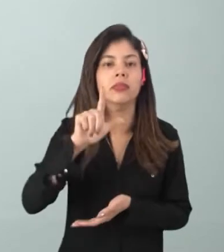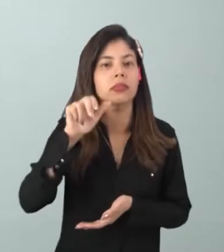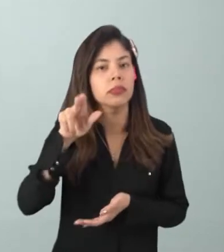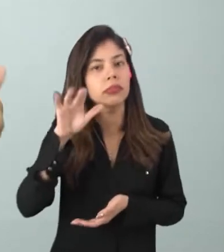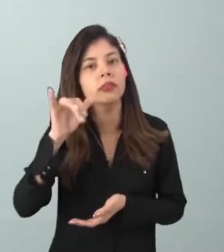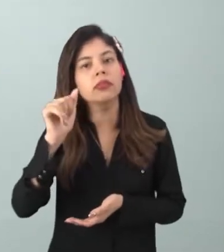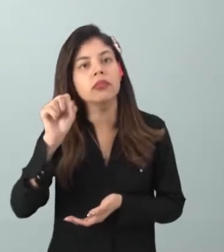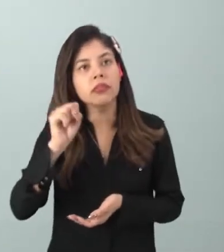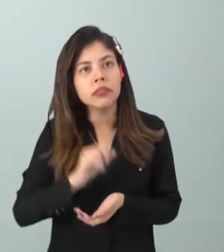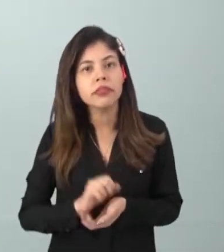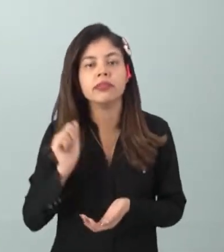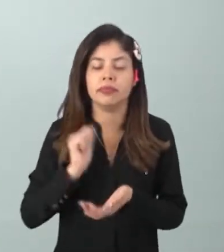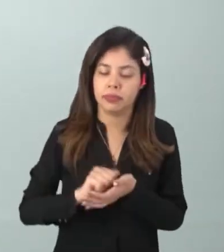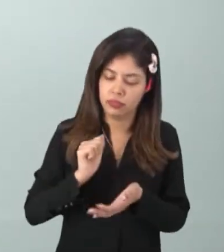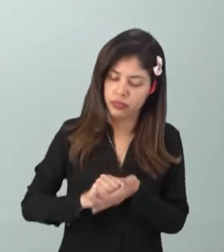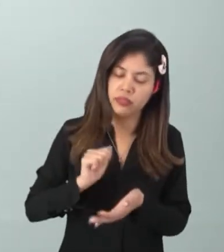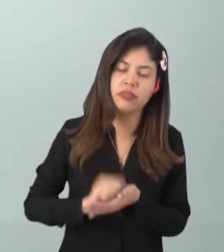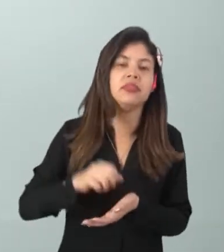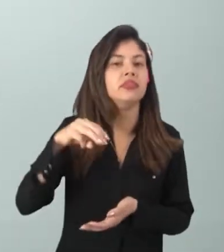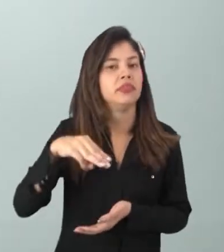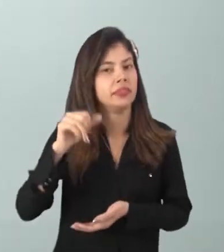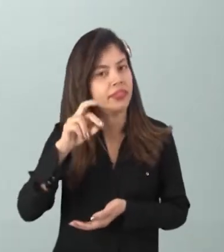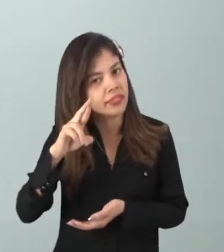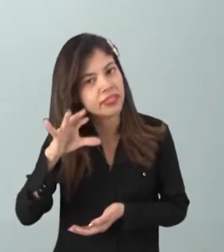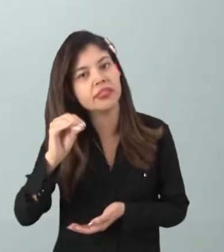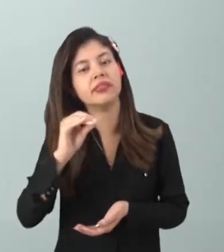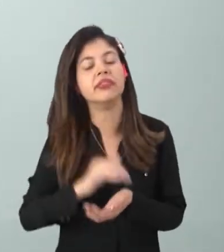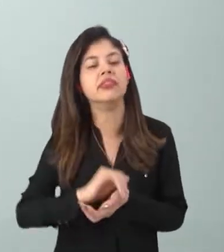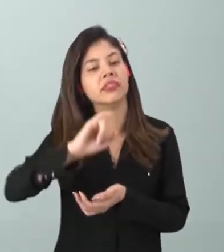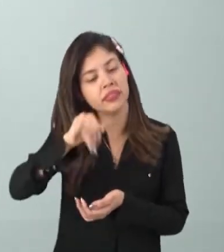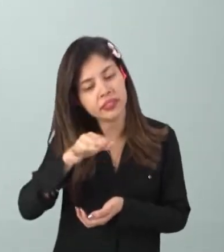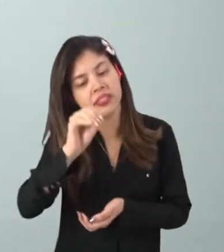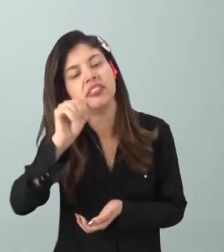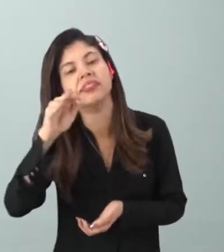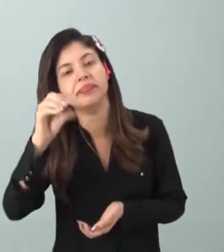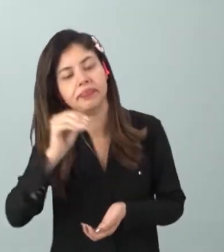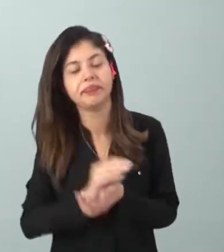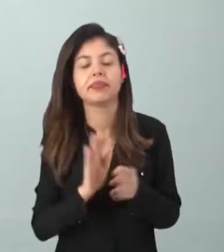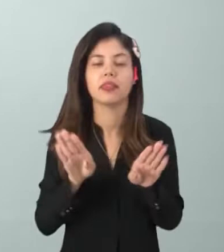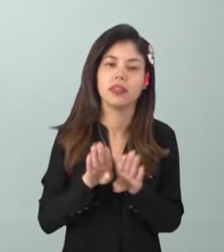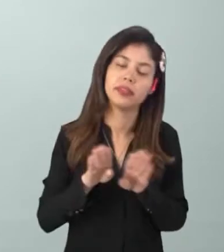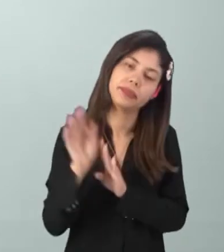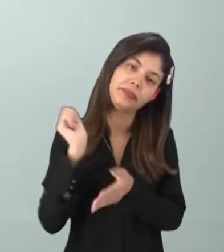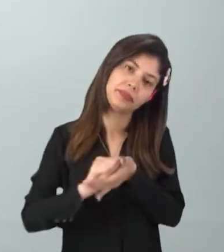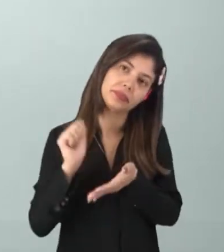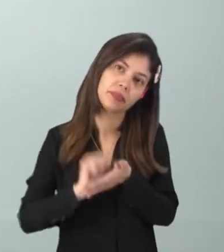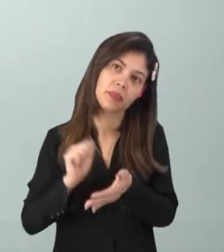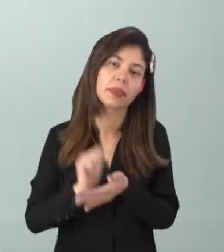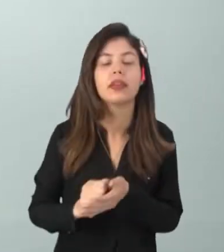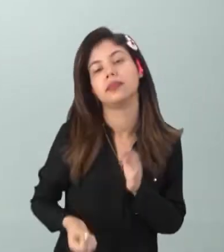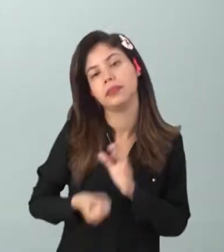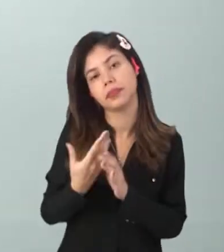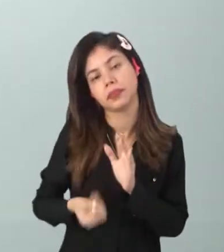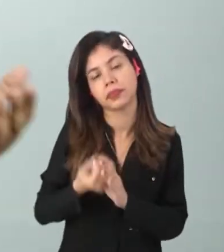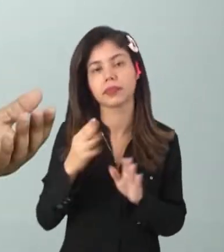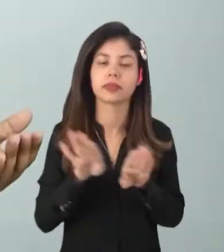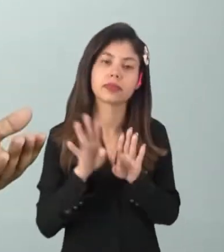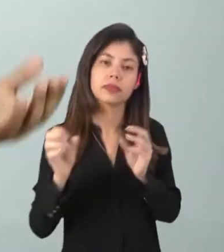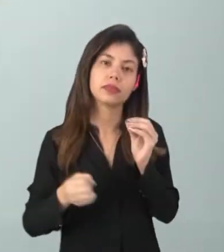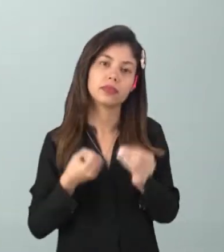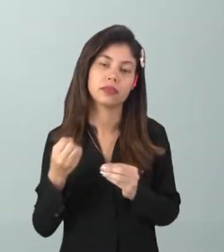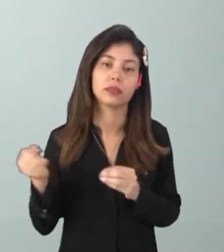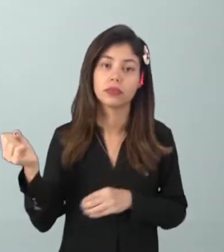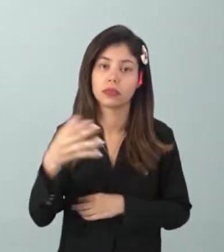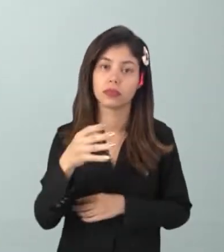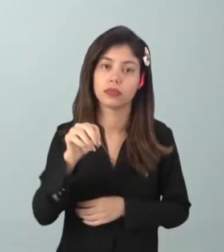também fez esse apanhado histórico, Marcos também, João fez o seu apanhado, e assim produziu o Novo Testamento, da